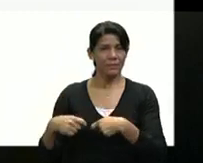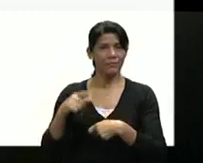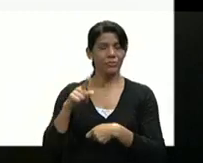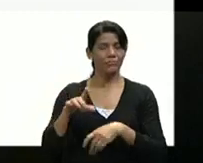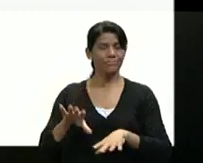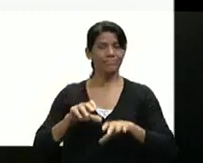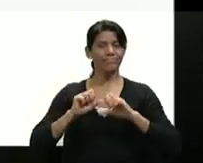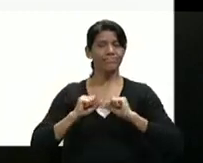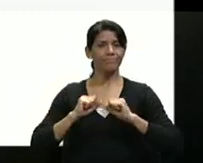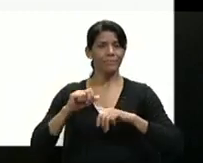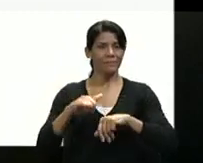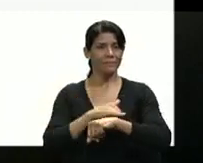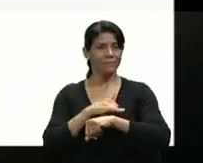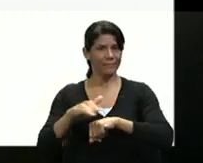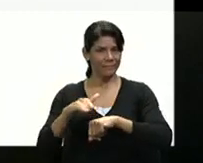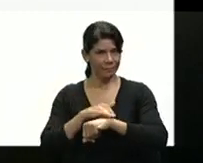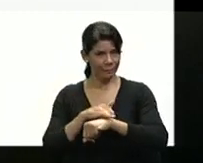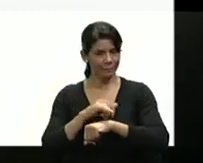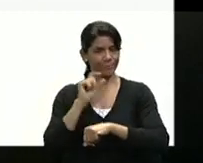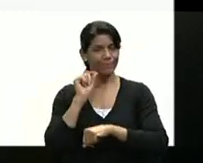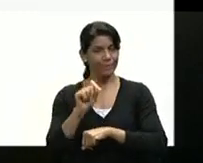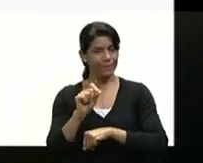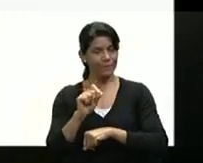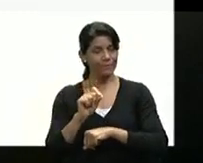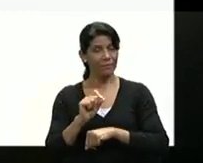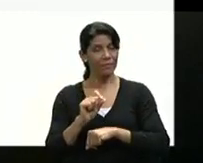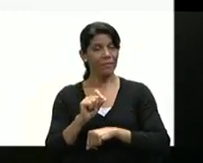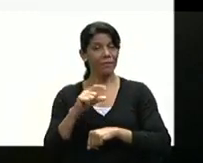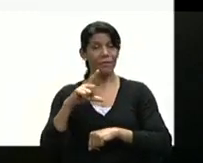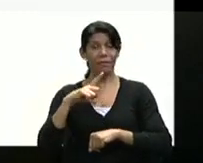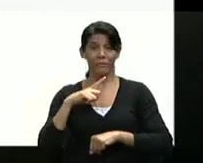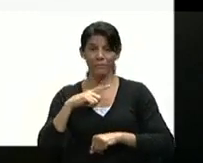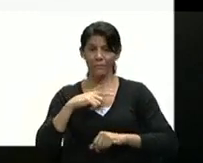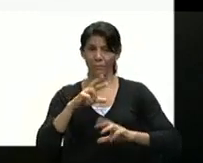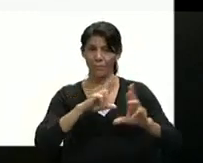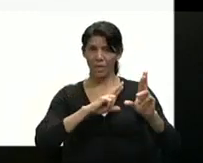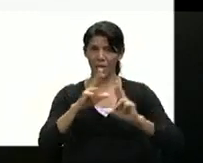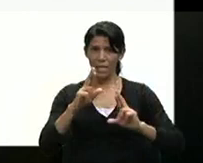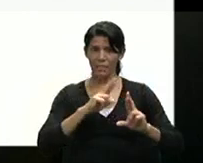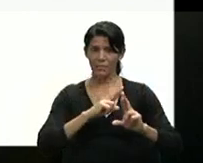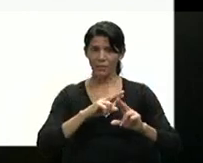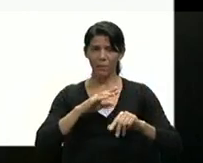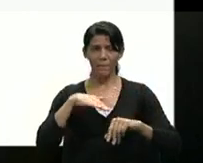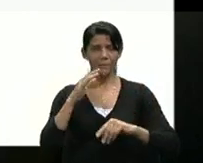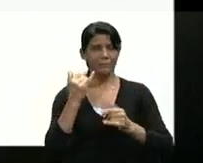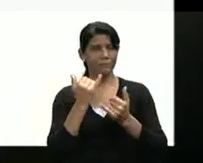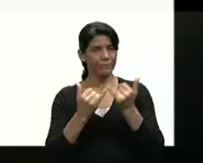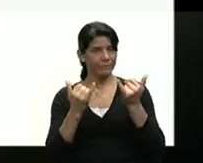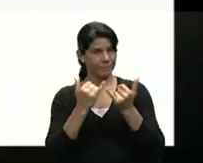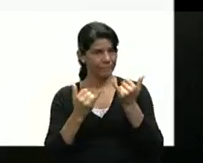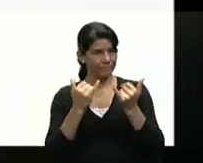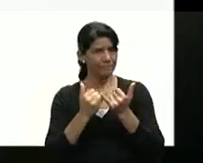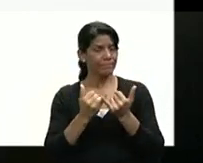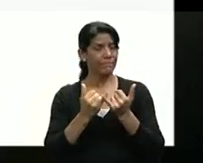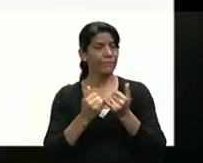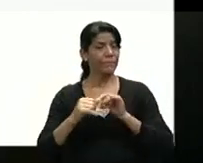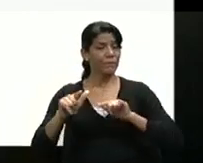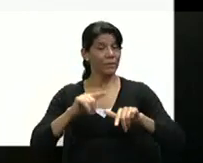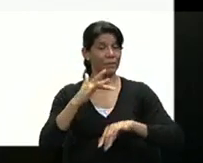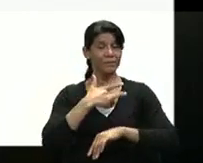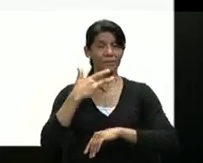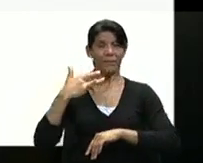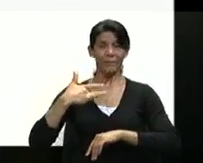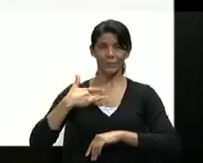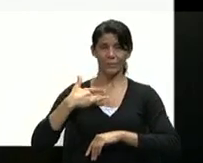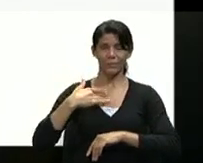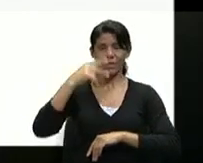de adoção de uma estratégia que estabelecesse uma relação mais íntima entre o serviço de saúde e